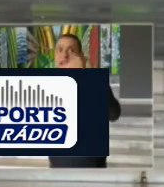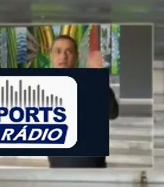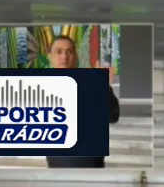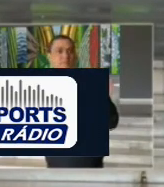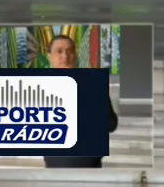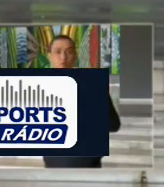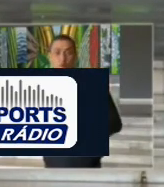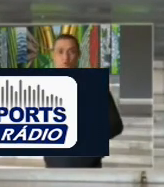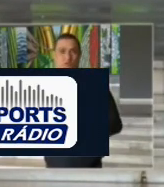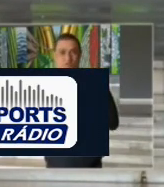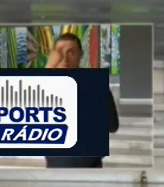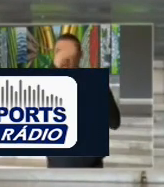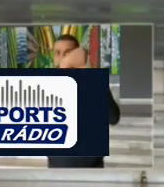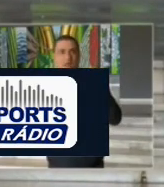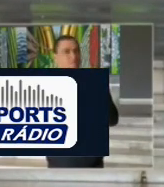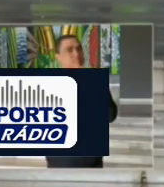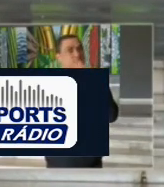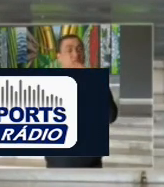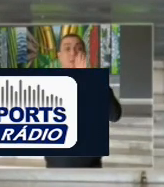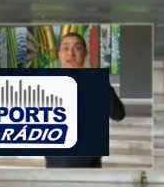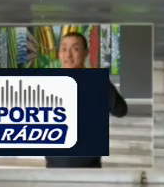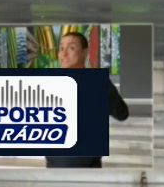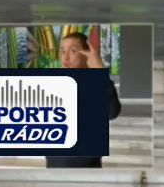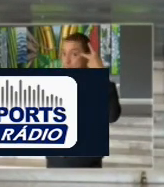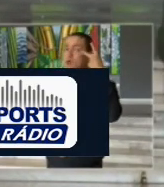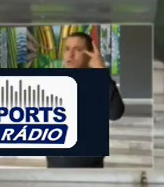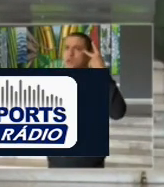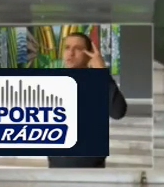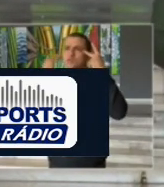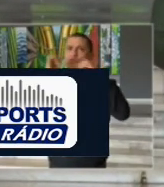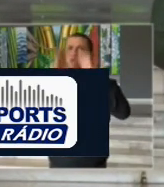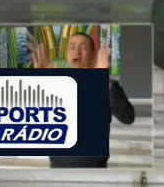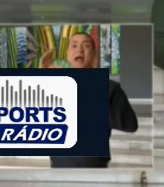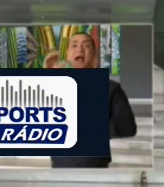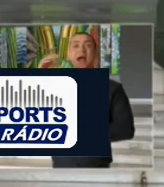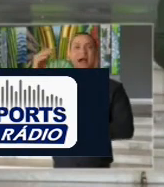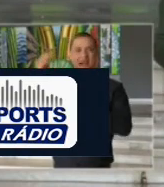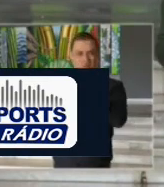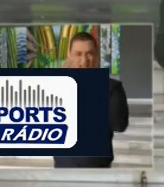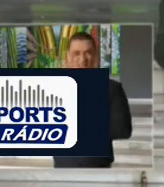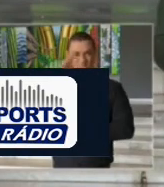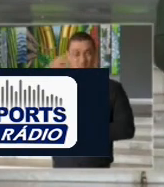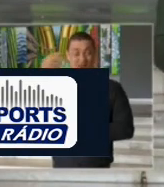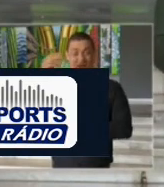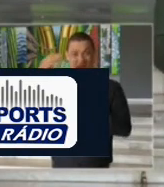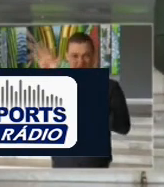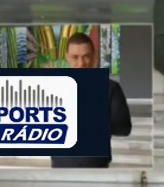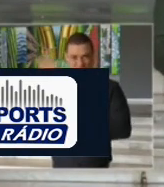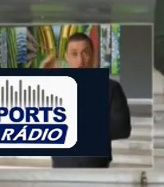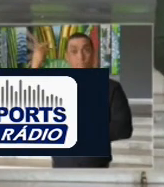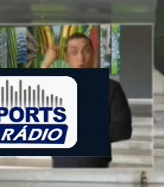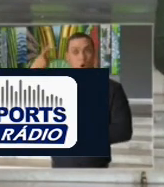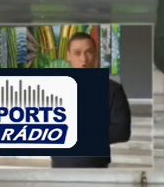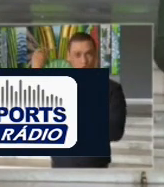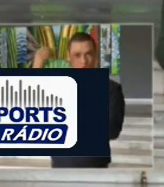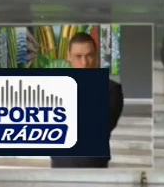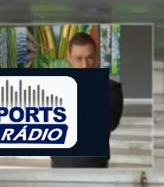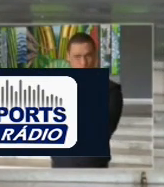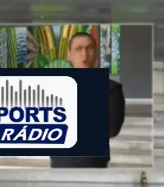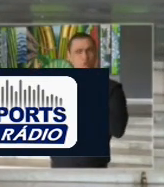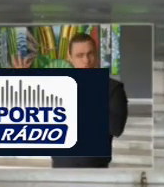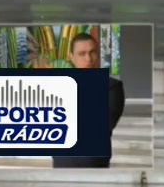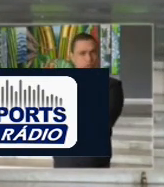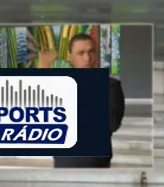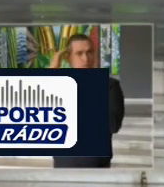prévia ao governo do Estado de São Paulo, mas aqui nós temos um bom entendimento com a Federação Paulista de Futebol, entendimento esse que prossegue,